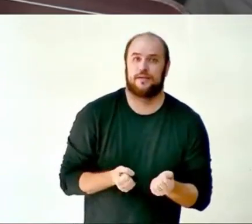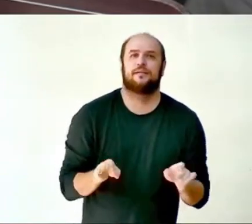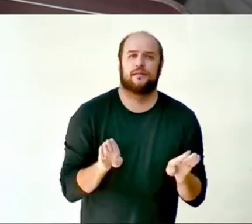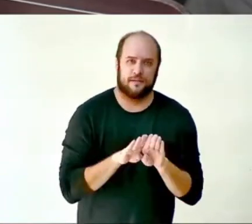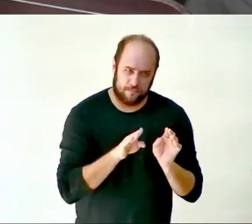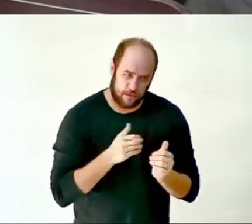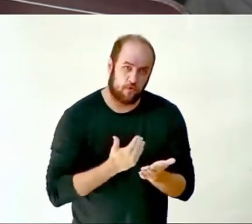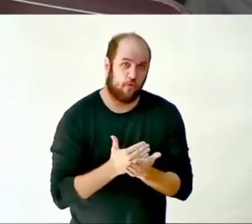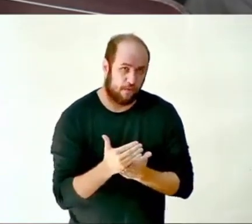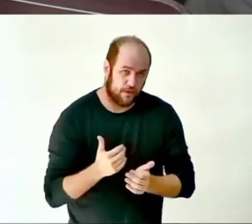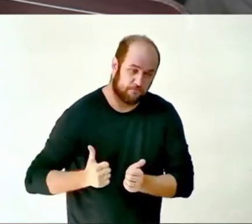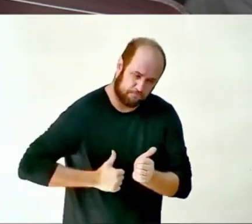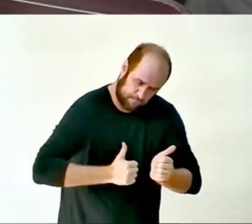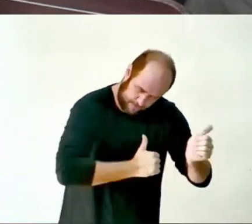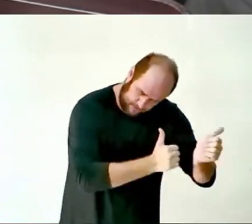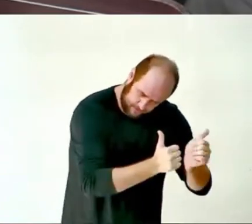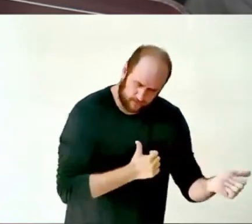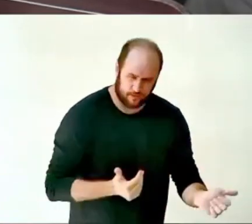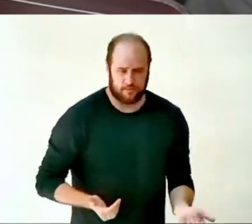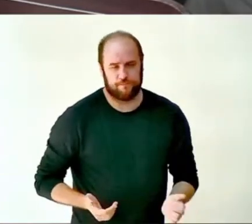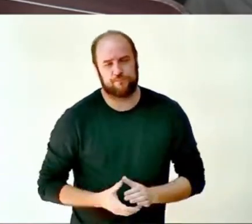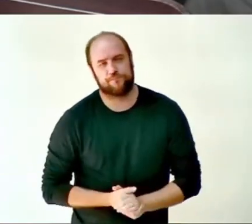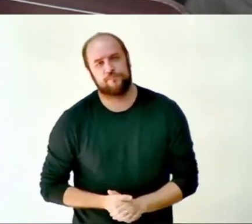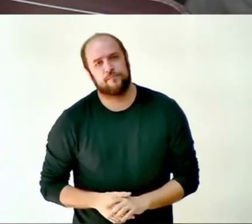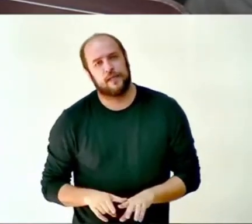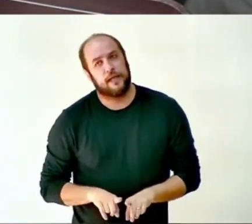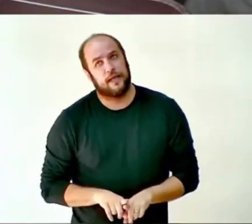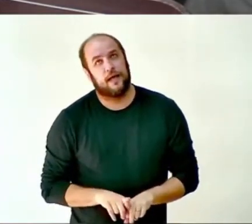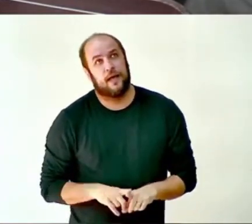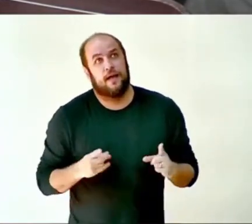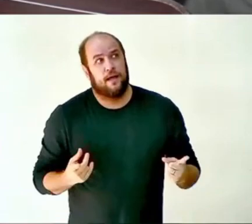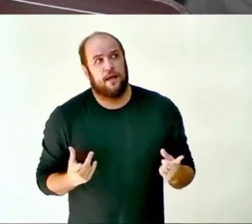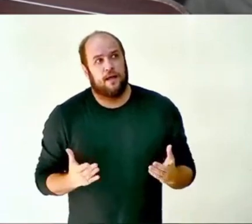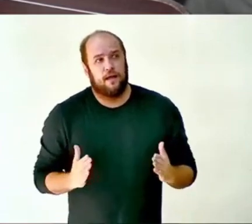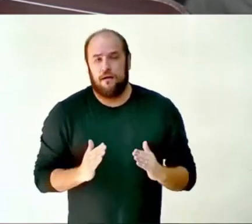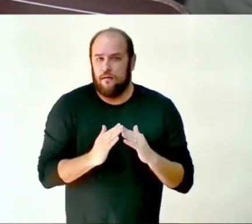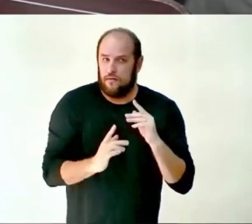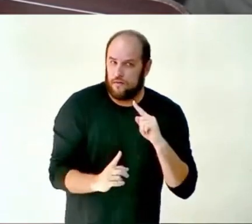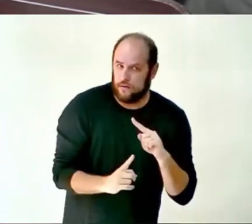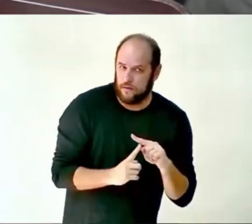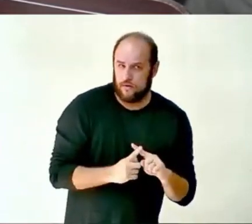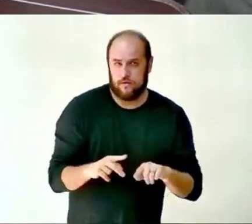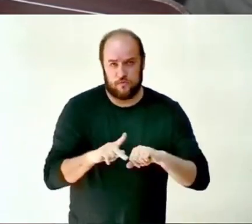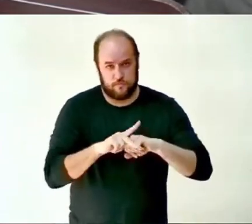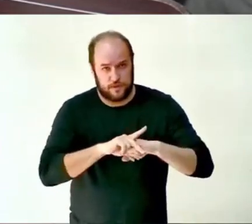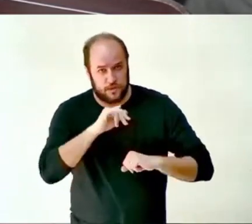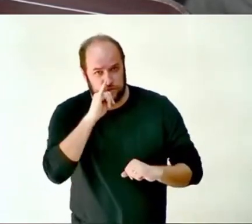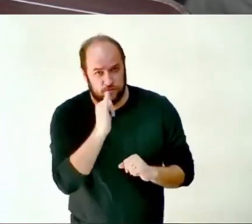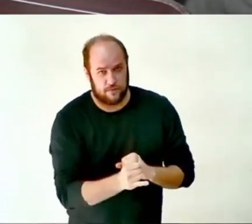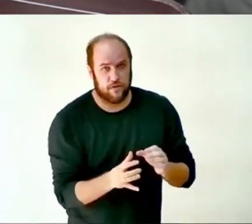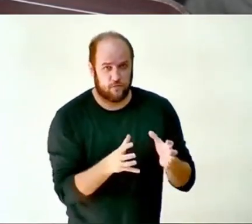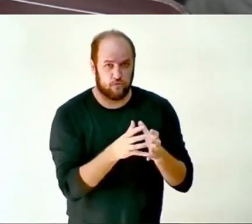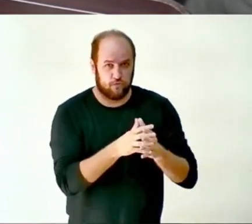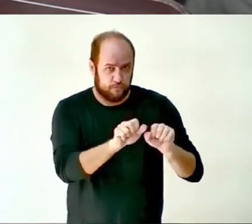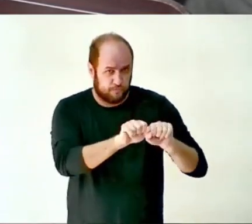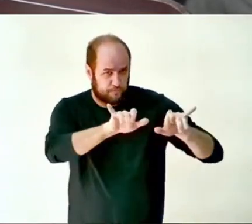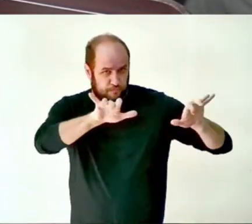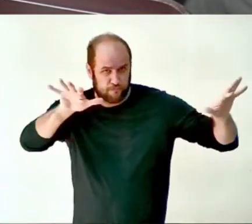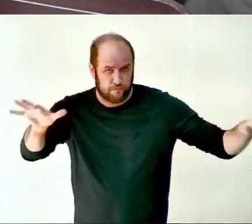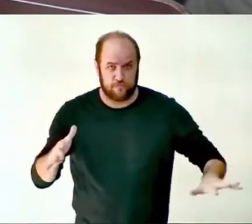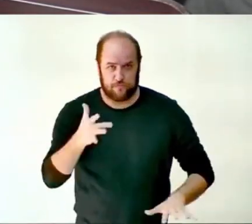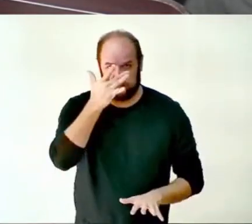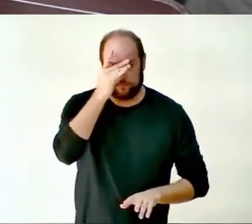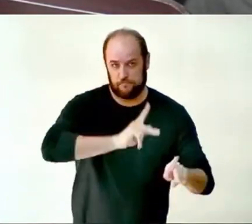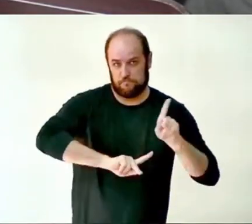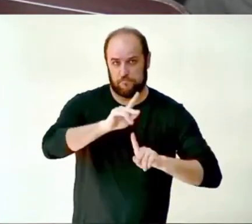da cruz, a mensagem de Jesus Cristo. Então, essas igrejas, Pedro escreve para os da dispersão, ou seja, para os que foram